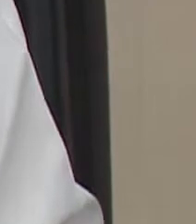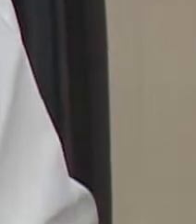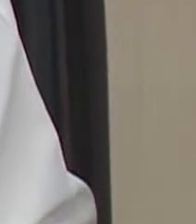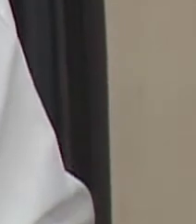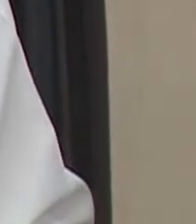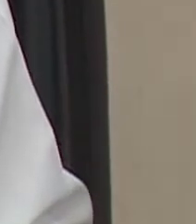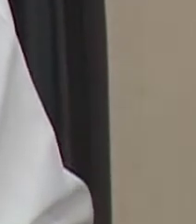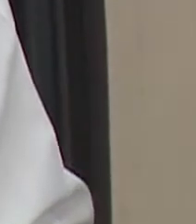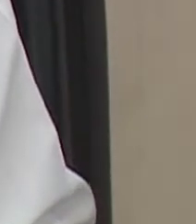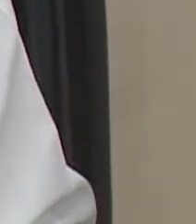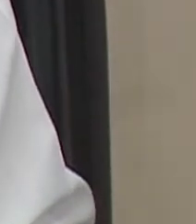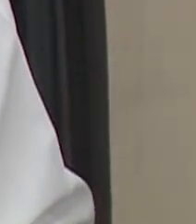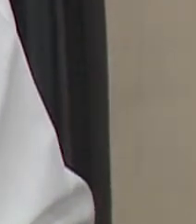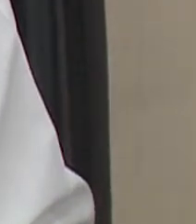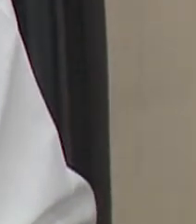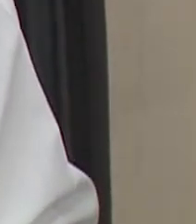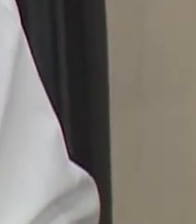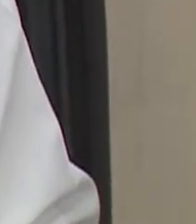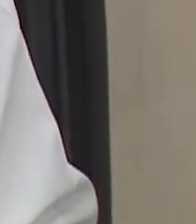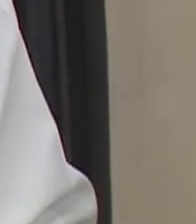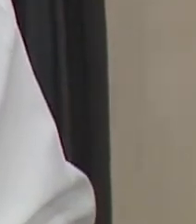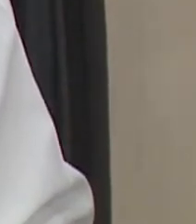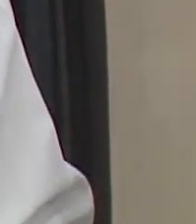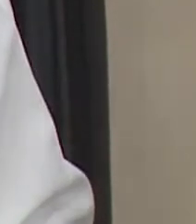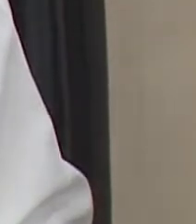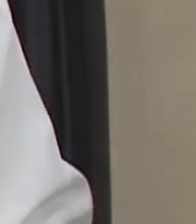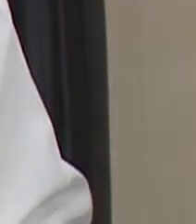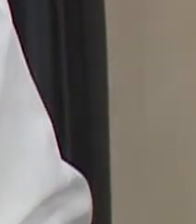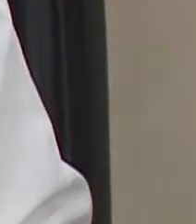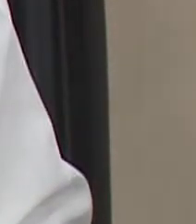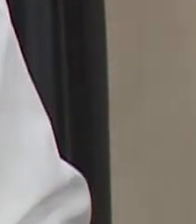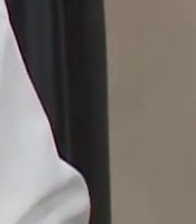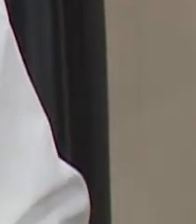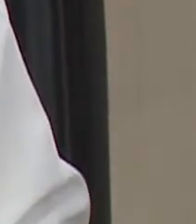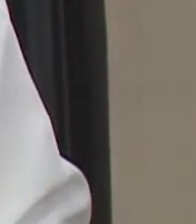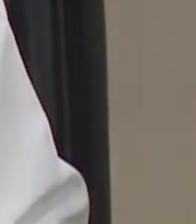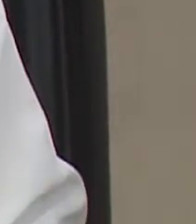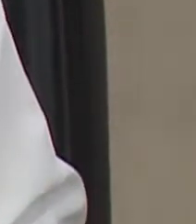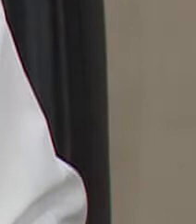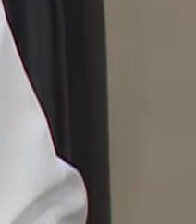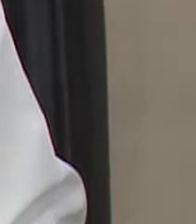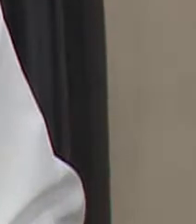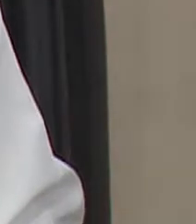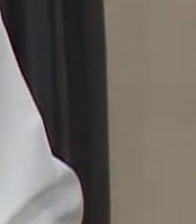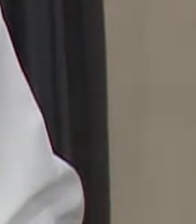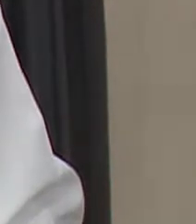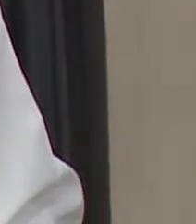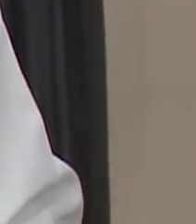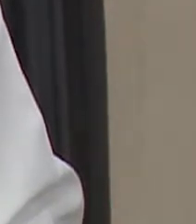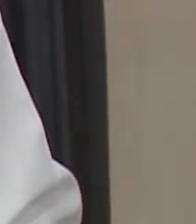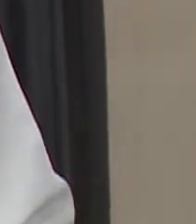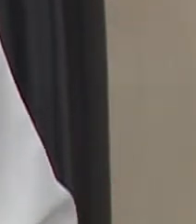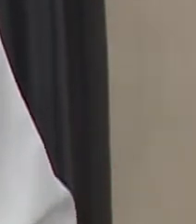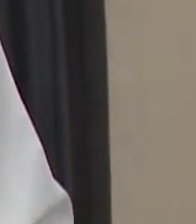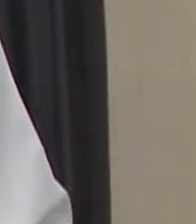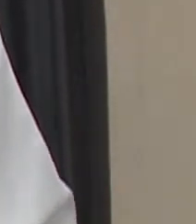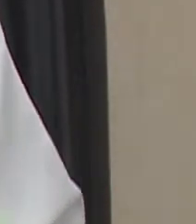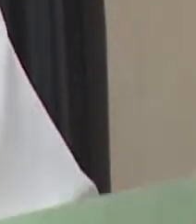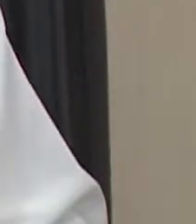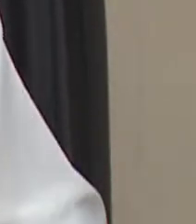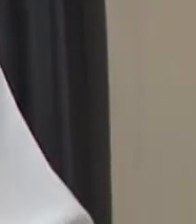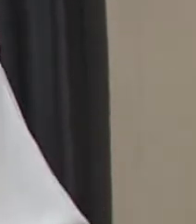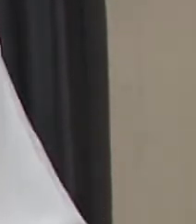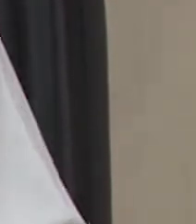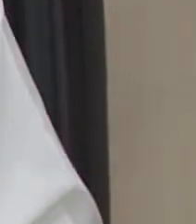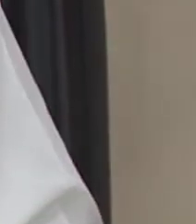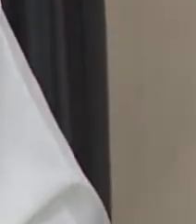21 da lei complementar 9417 fevereiro de 2007 que dispõe sobre a estrutura administrativa do poder executivo e dá outras